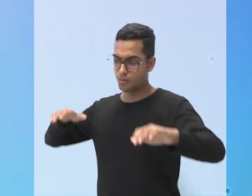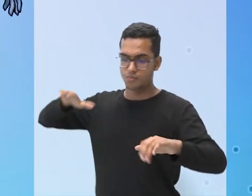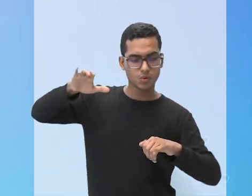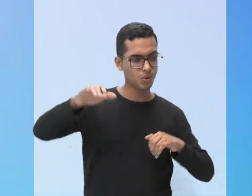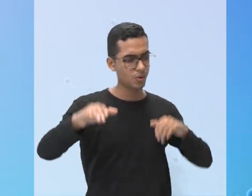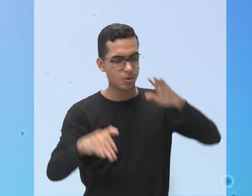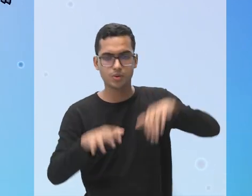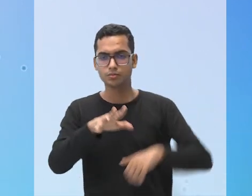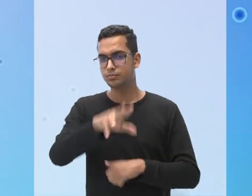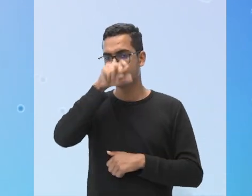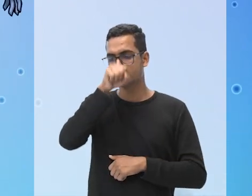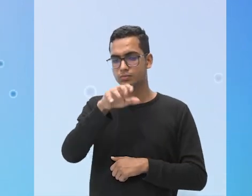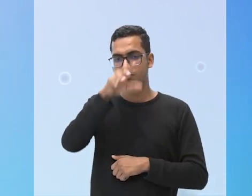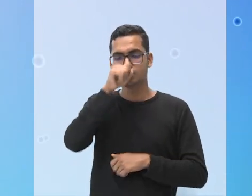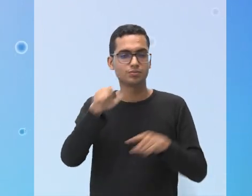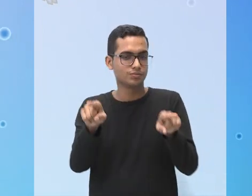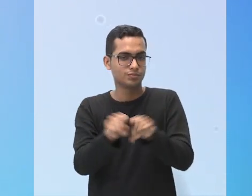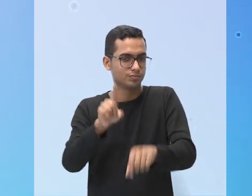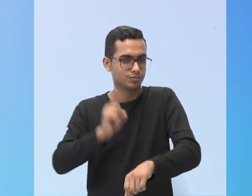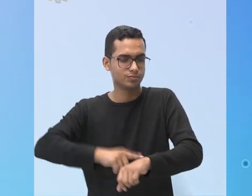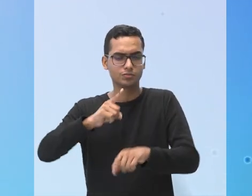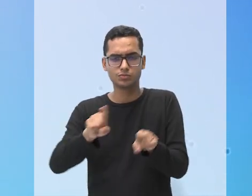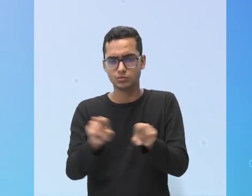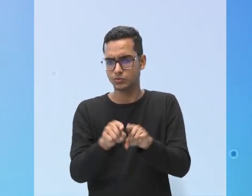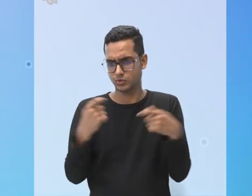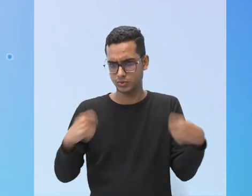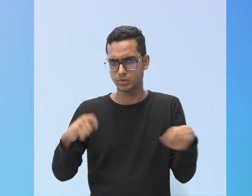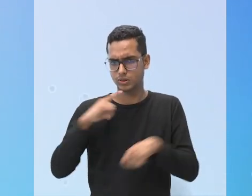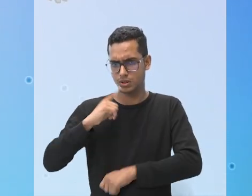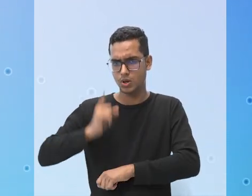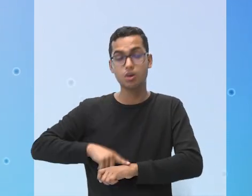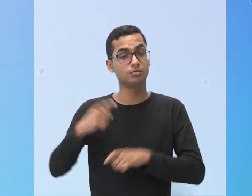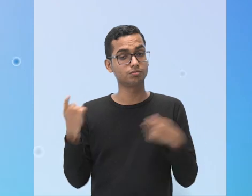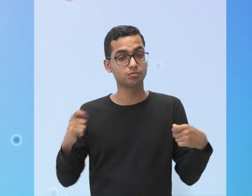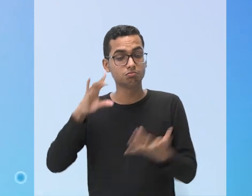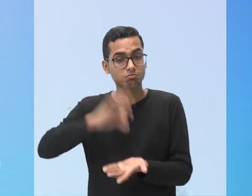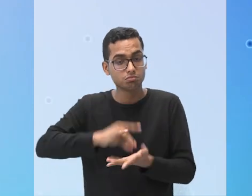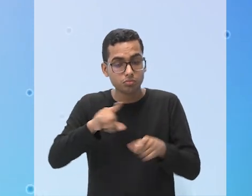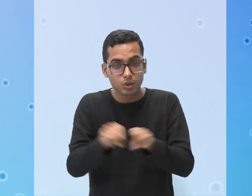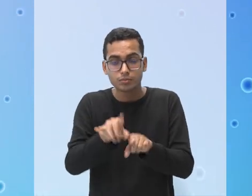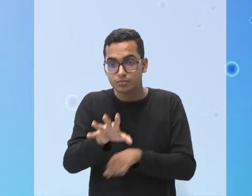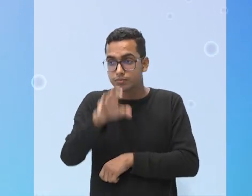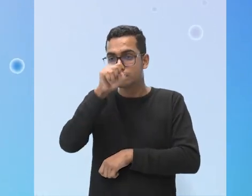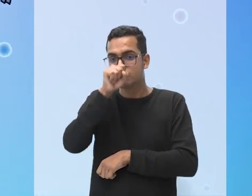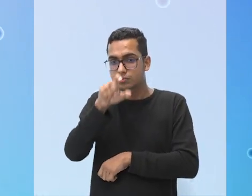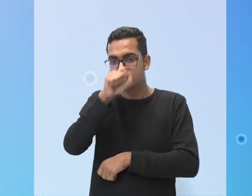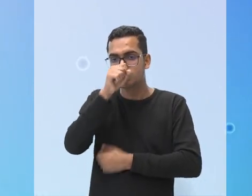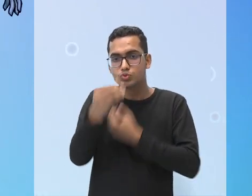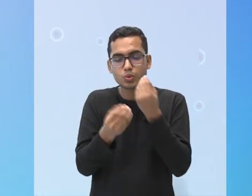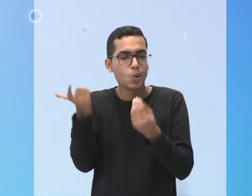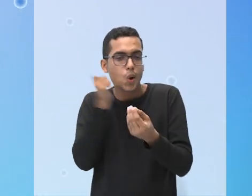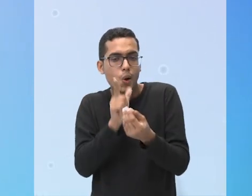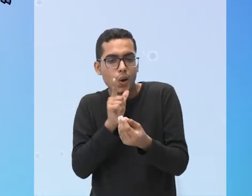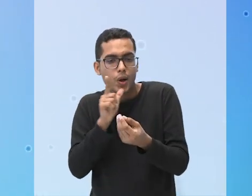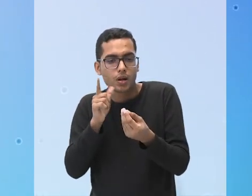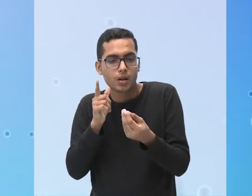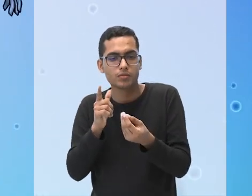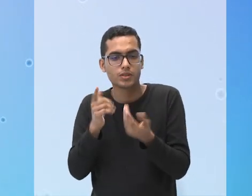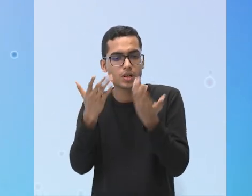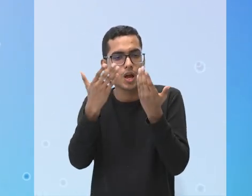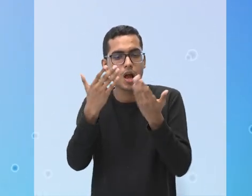para ver direitinho a hora que esse nosso personagem respira. É quando o braço está para fora da água, ó. Ele consegue fazer